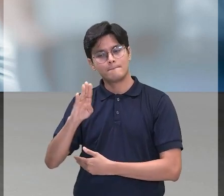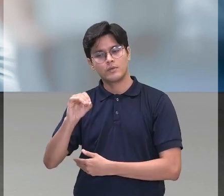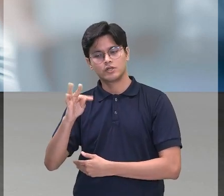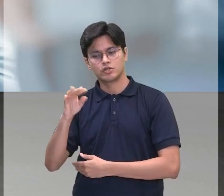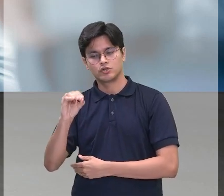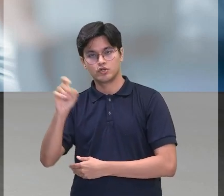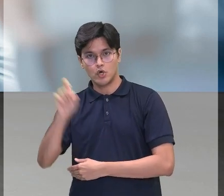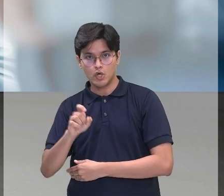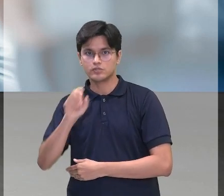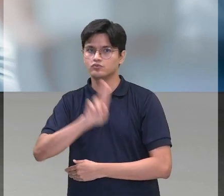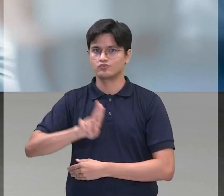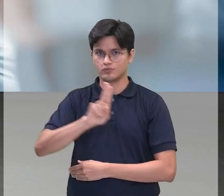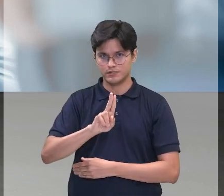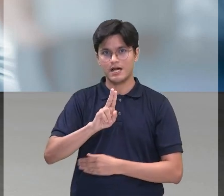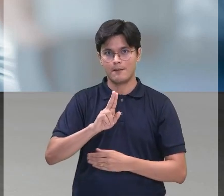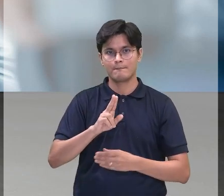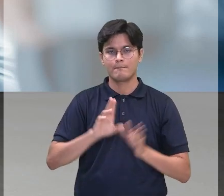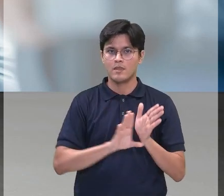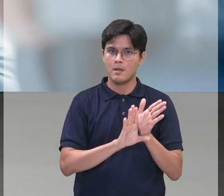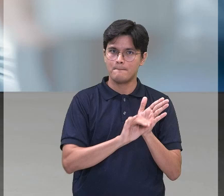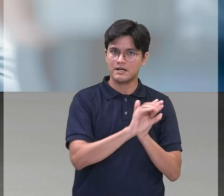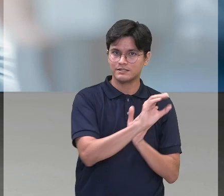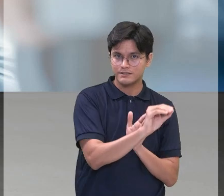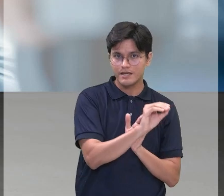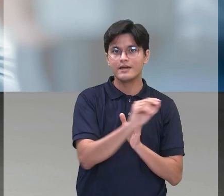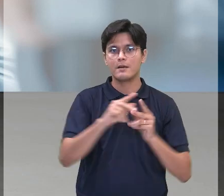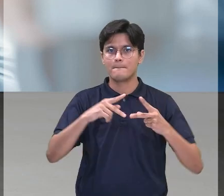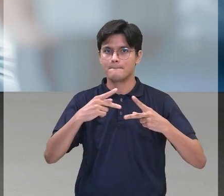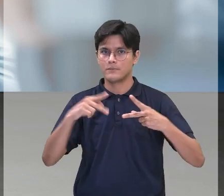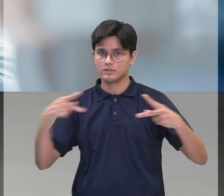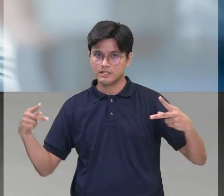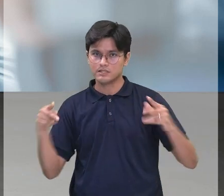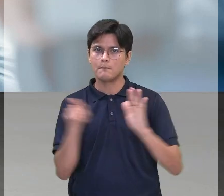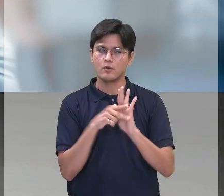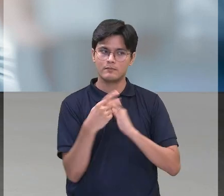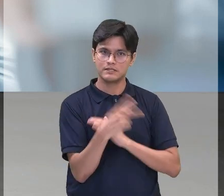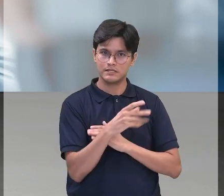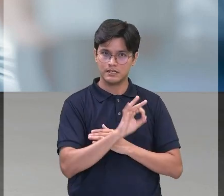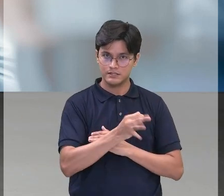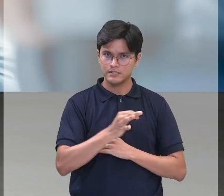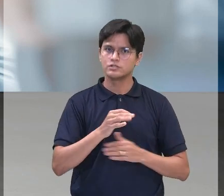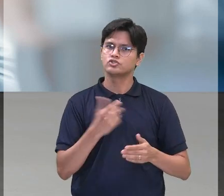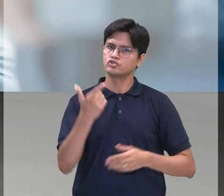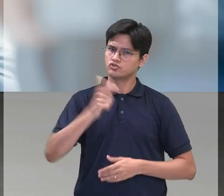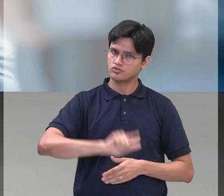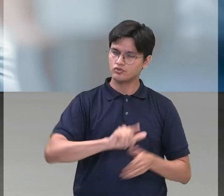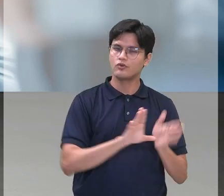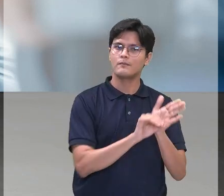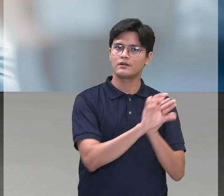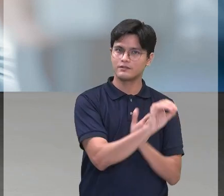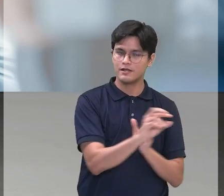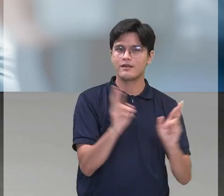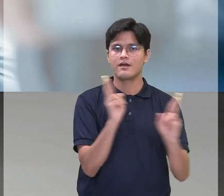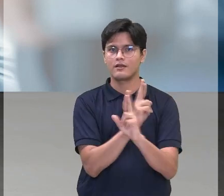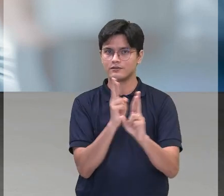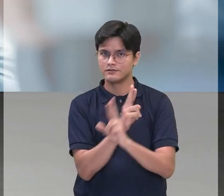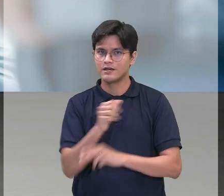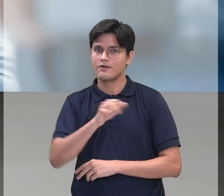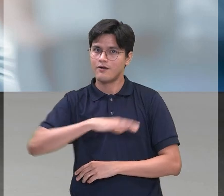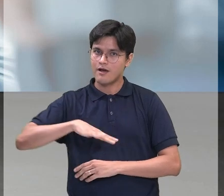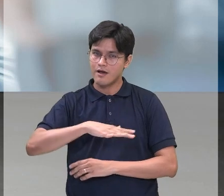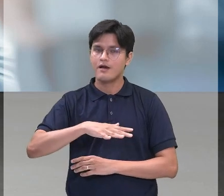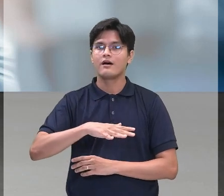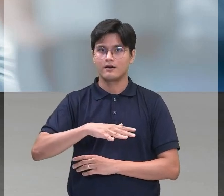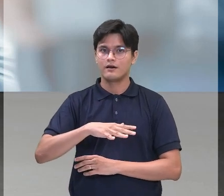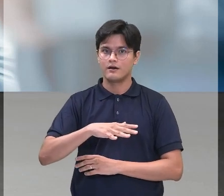aqui a gente já observa a bactéria novamente fazendo parte desse contexto relacionado com a biotecnologia e também